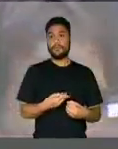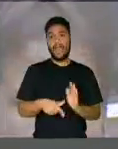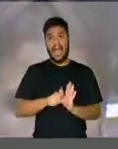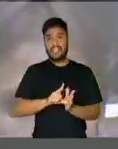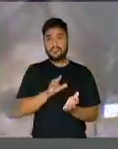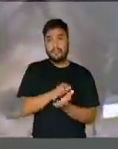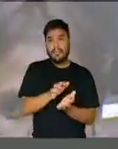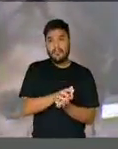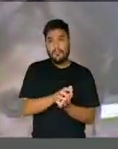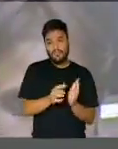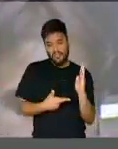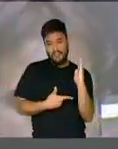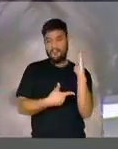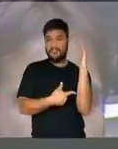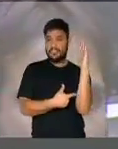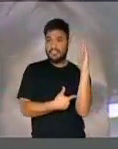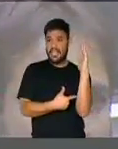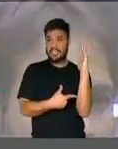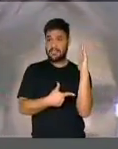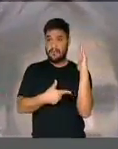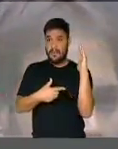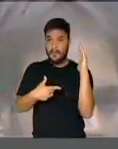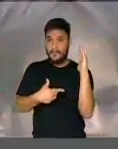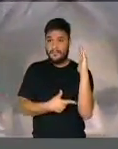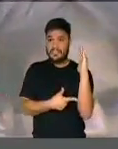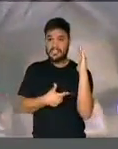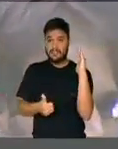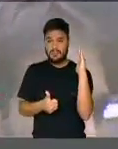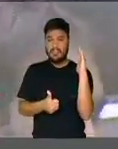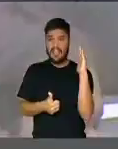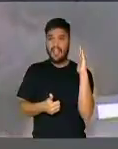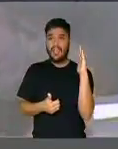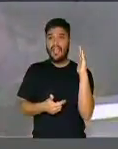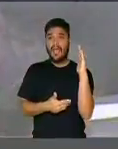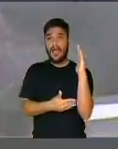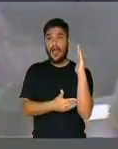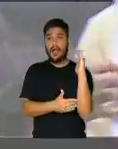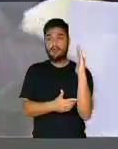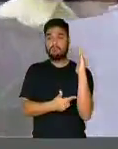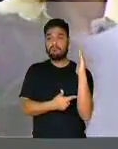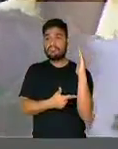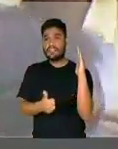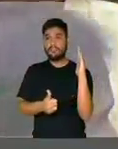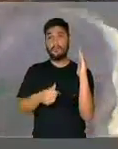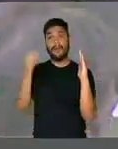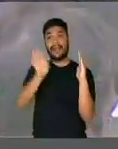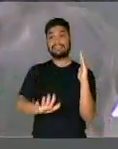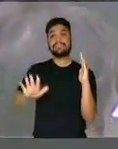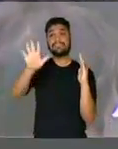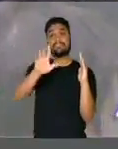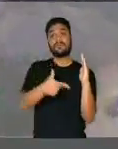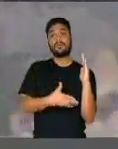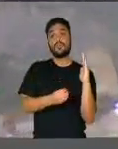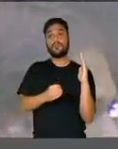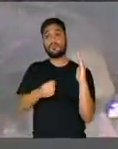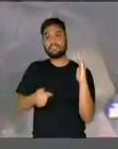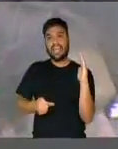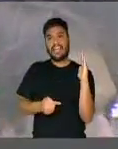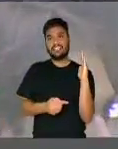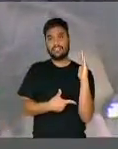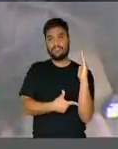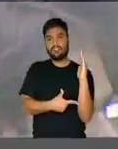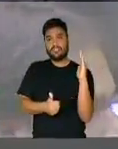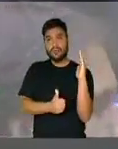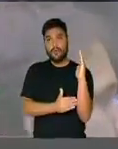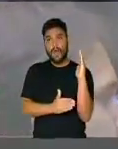21ª posição e educação pública na qualidade da educação pública é do brasil e 2007 passando